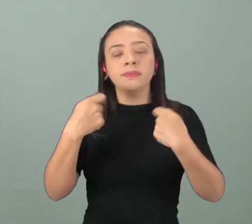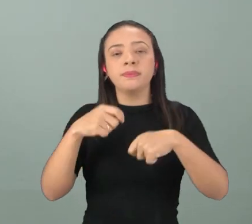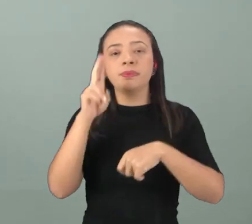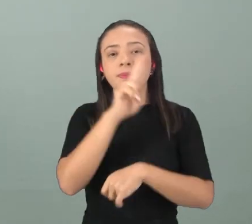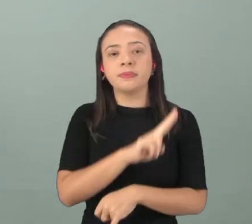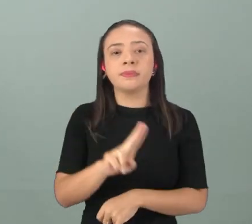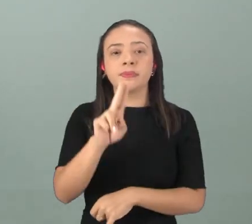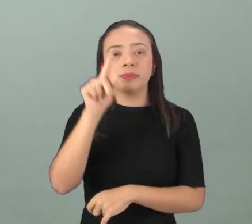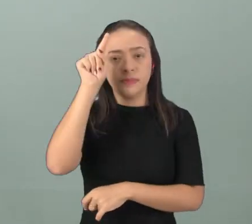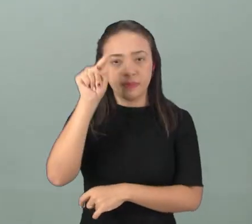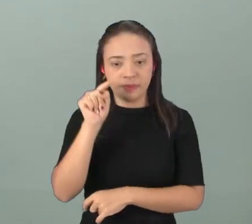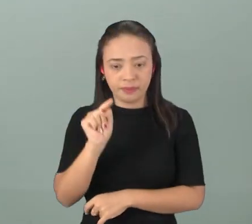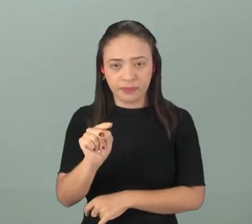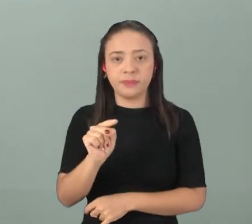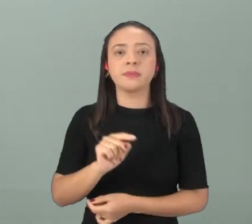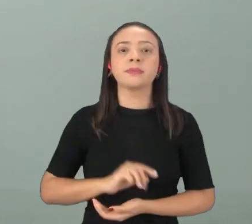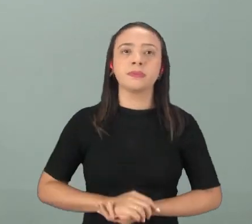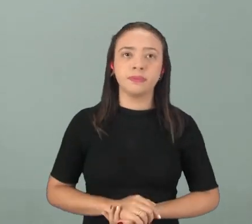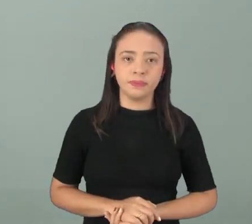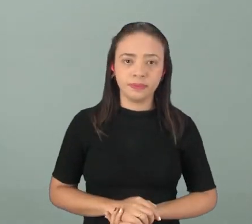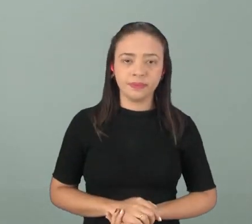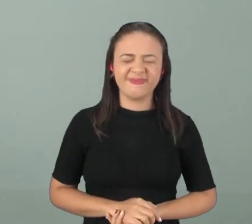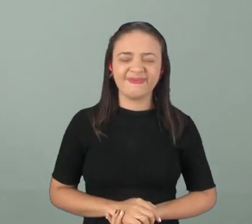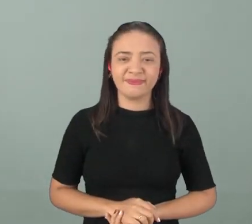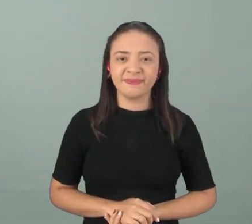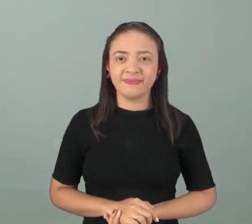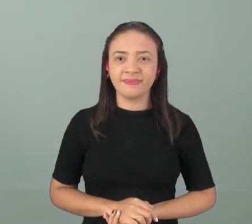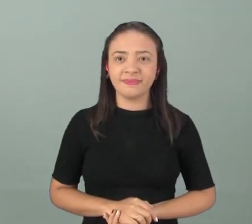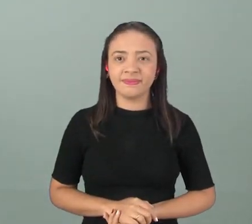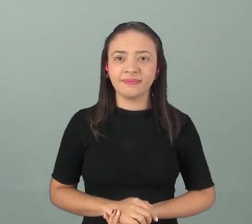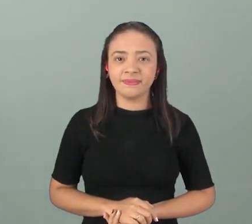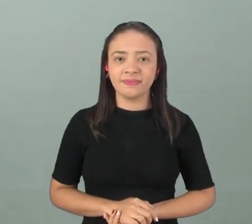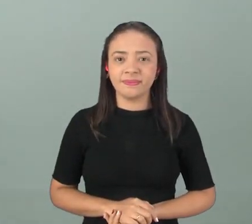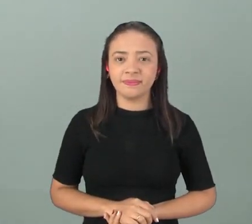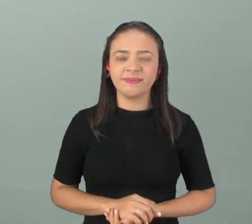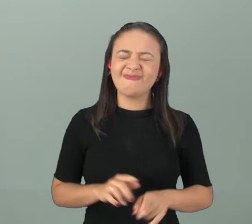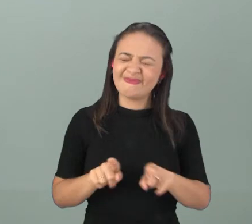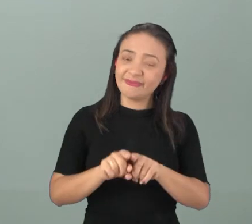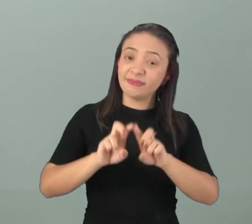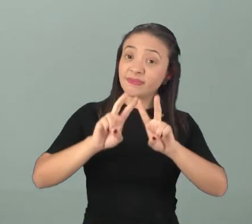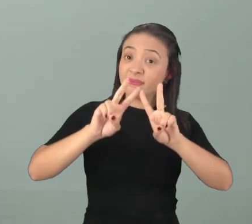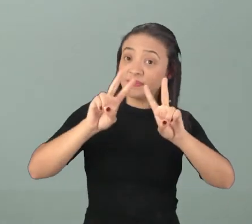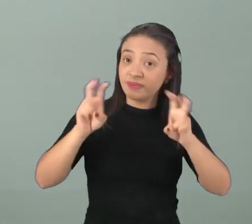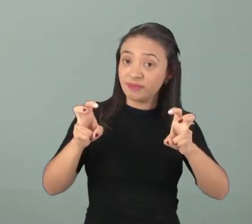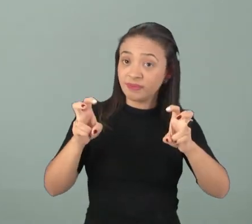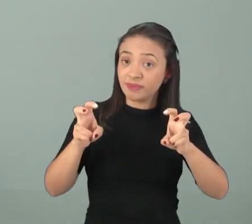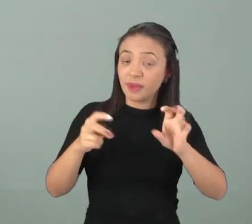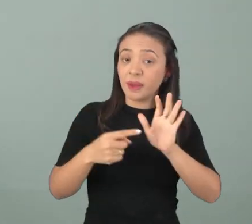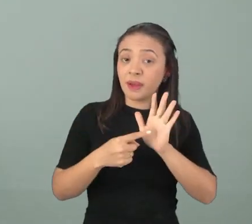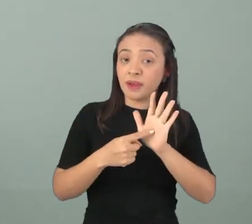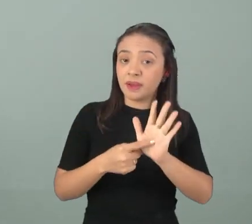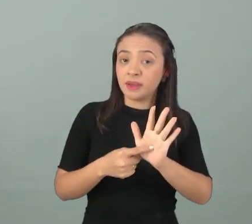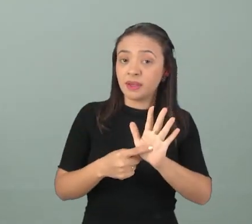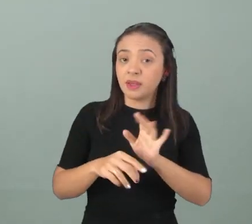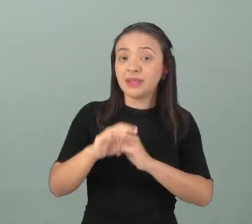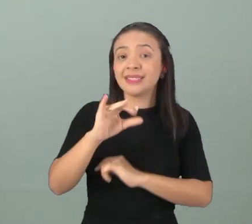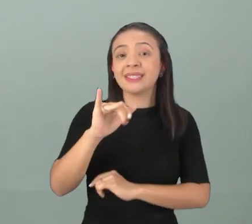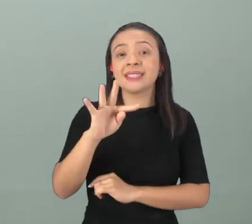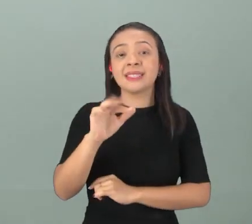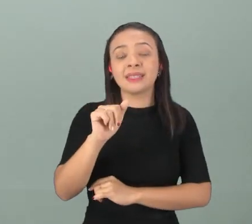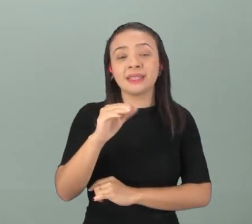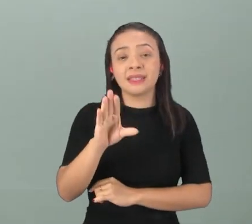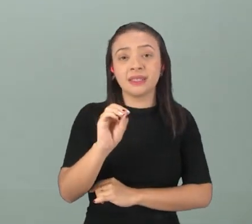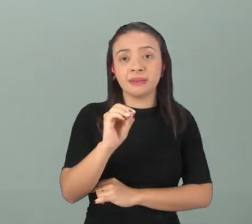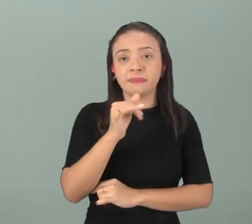usar o ponto de exclamação, tá? E as aspas, elas são usadas para fazer citação.